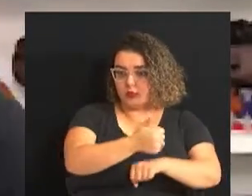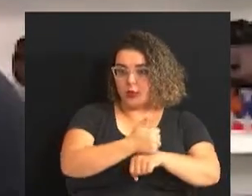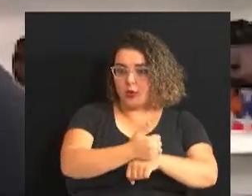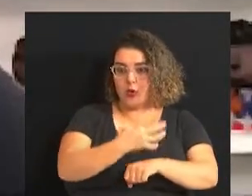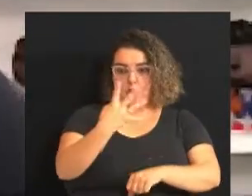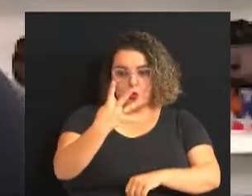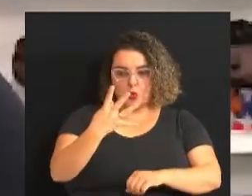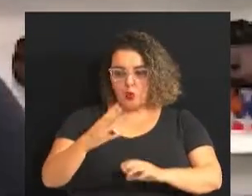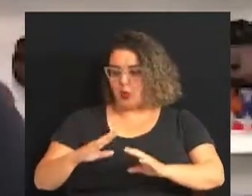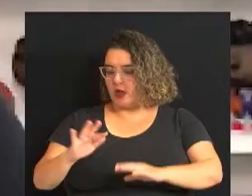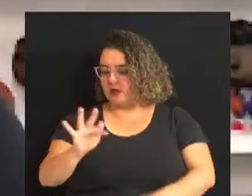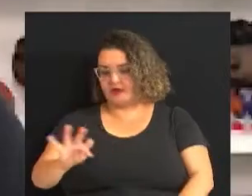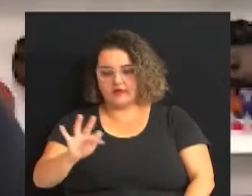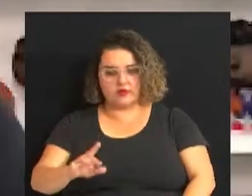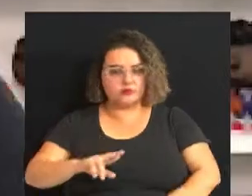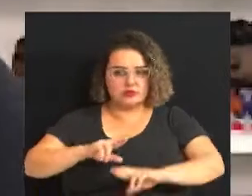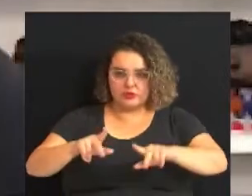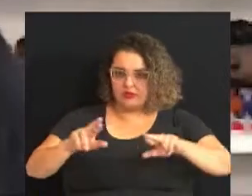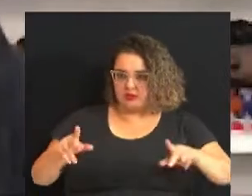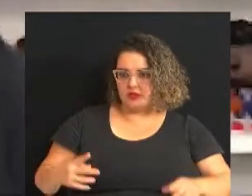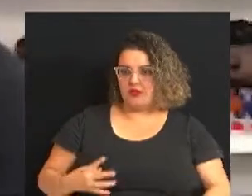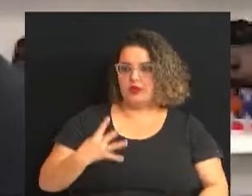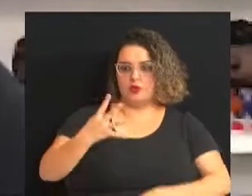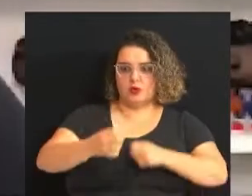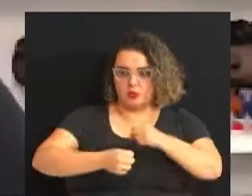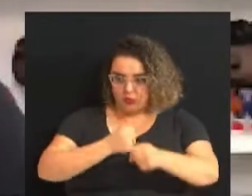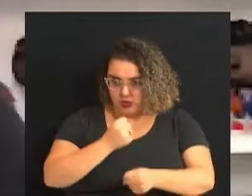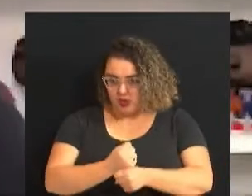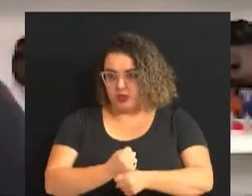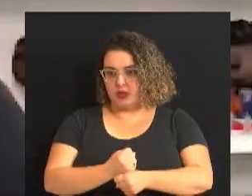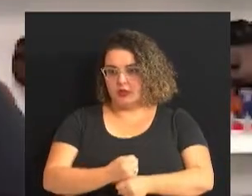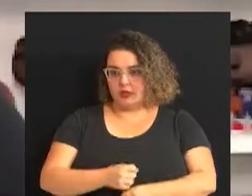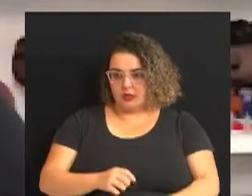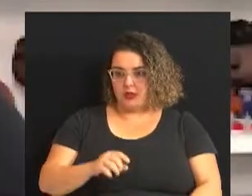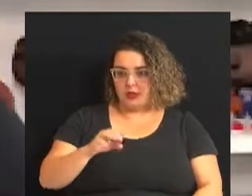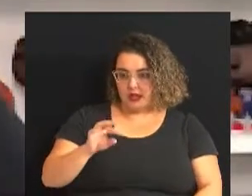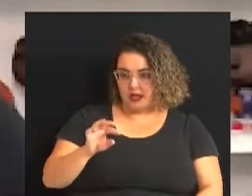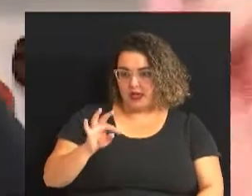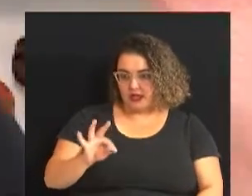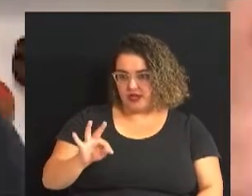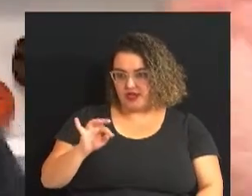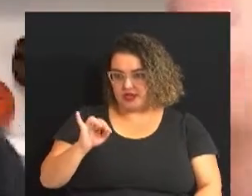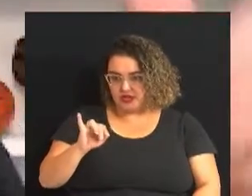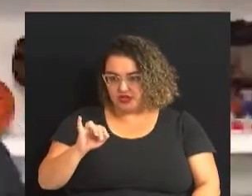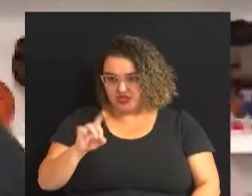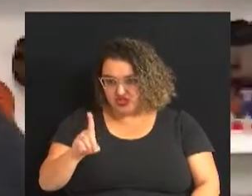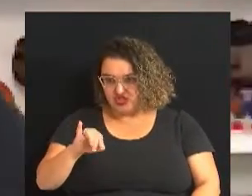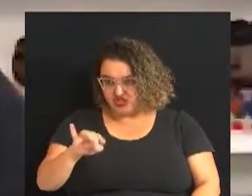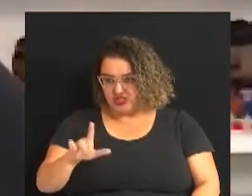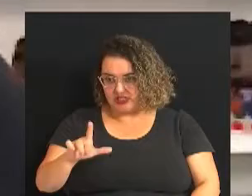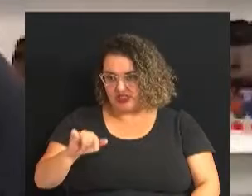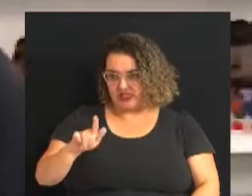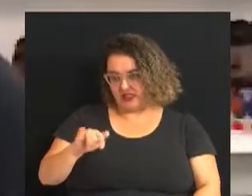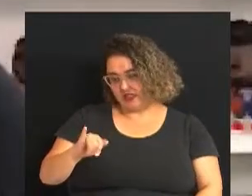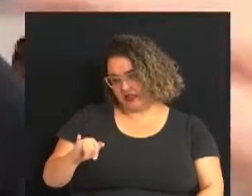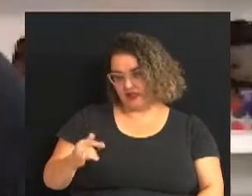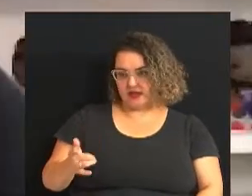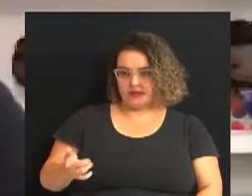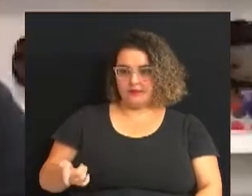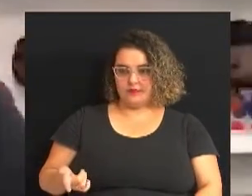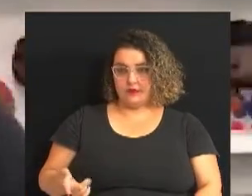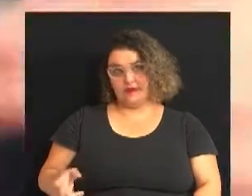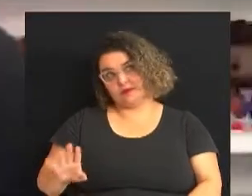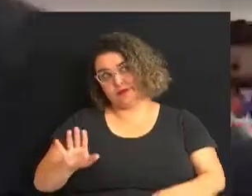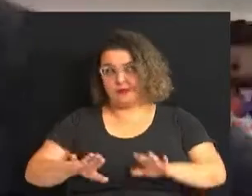diferentes nos 4 anos. Nossa. É um cara que acabou jogando na D-League, ele não optou pelo universitário, porque ele deve ter ficado, entre aspas, traumatizado,